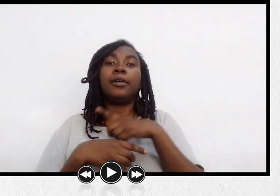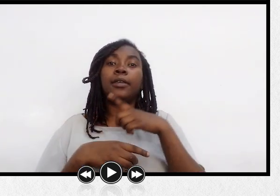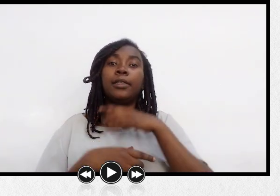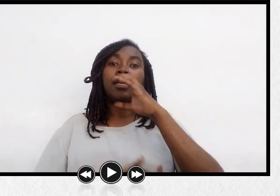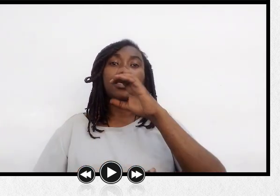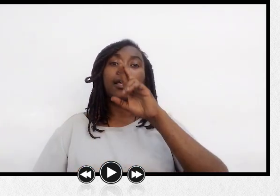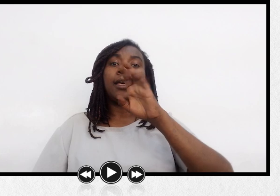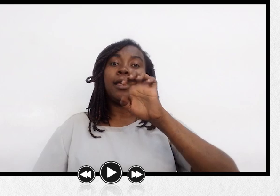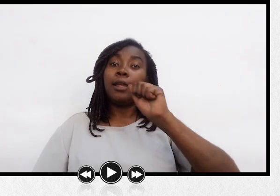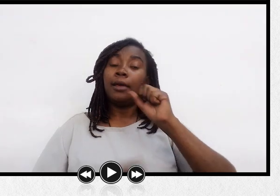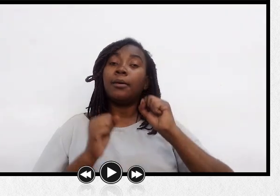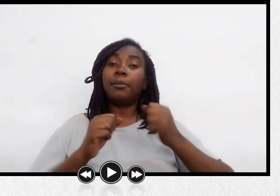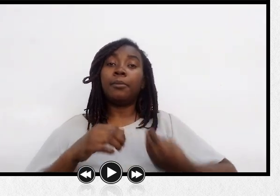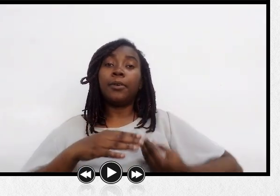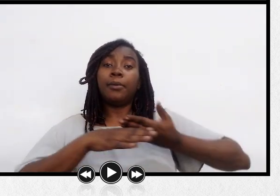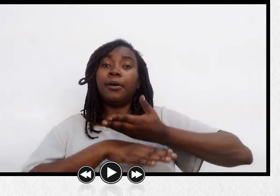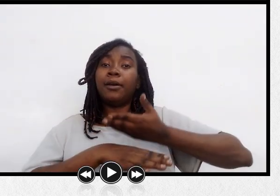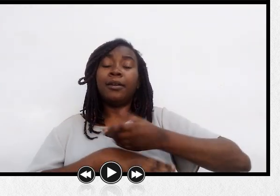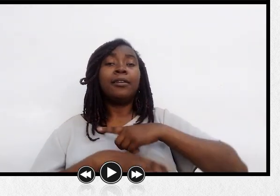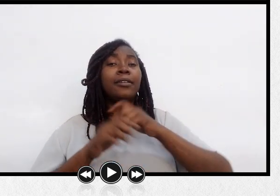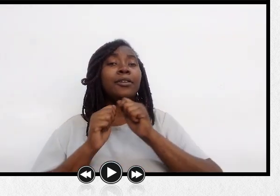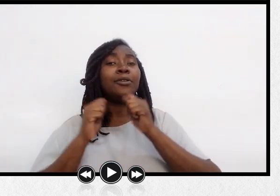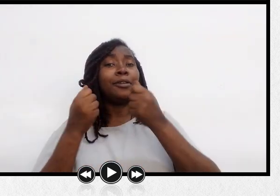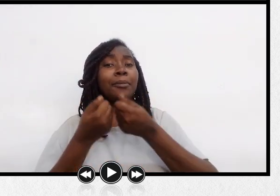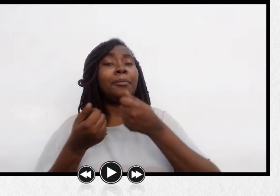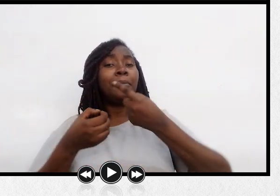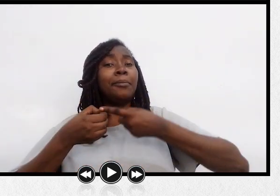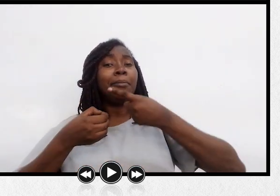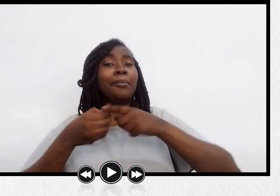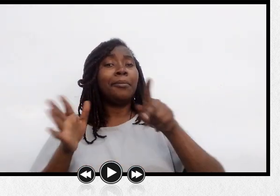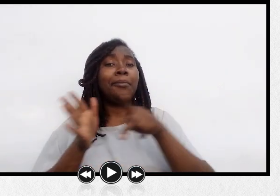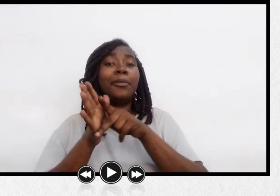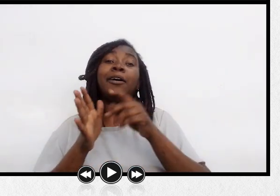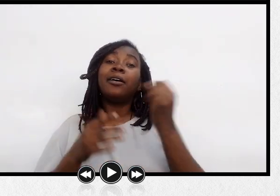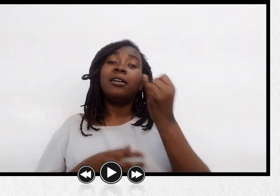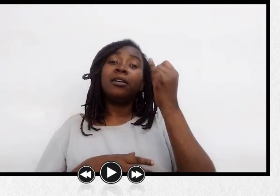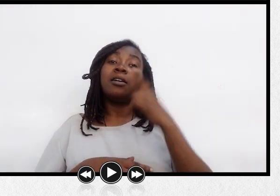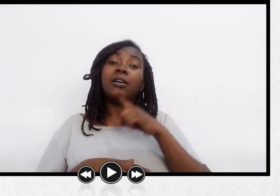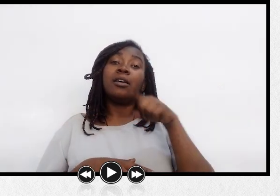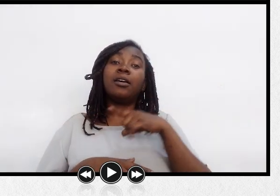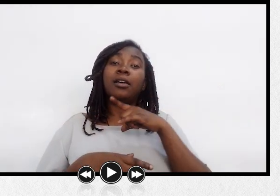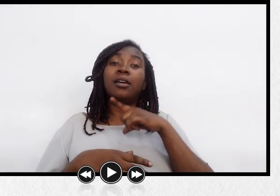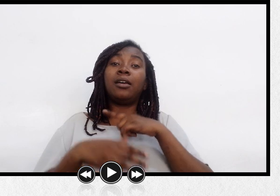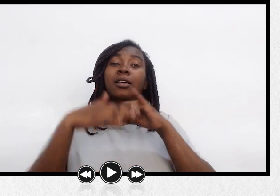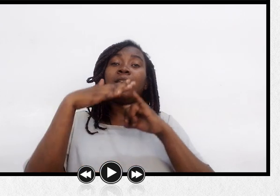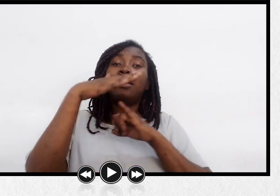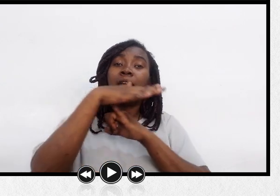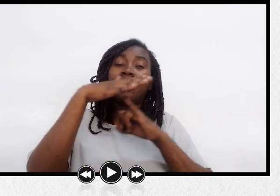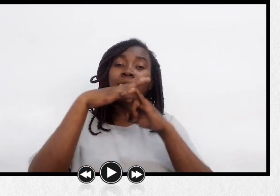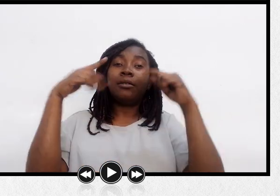CREA, pode estar participando, você tem até a Associação de Bairro. O importante é que seja uma entidade que se